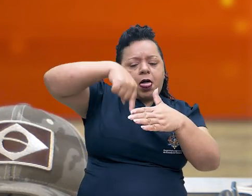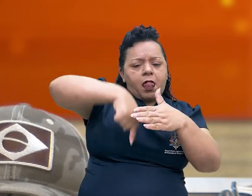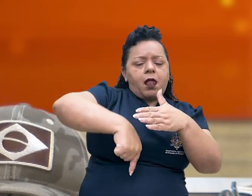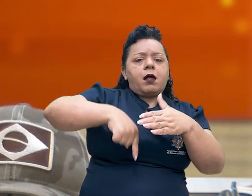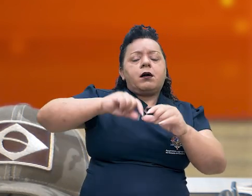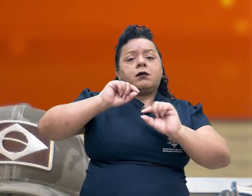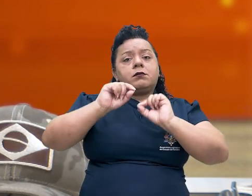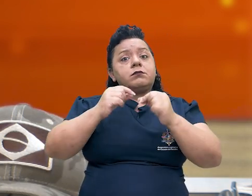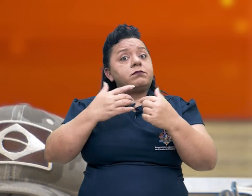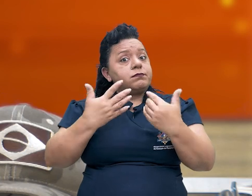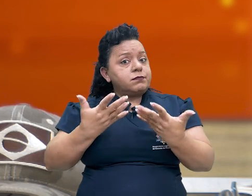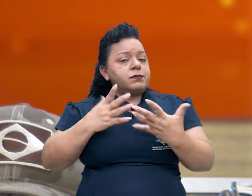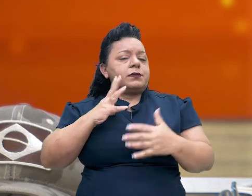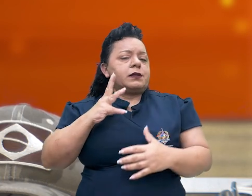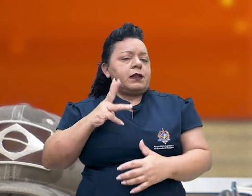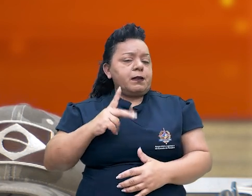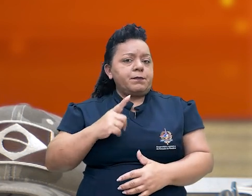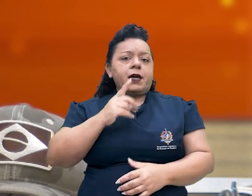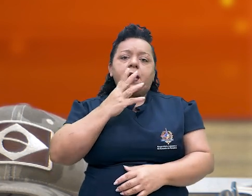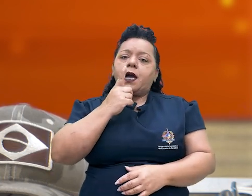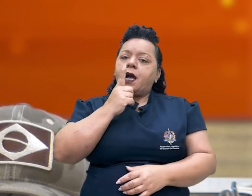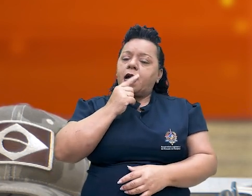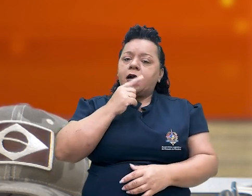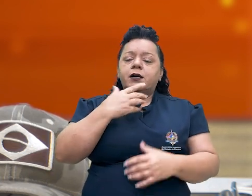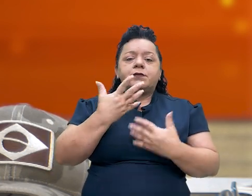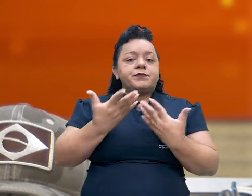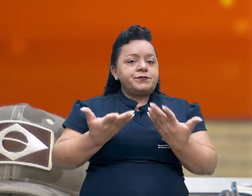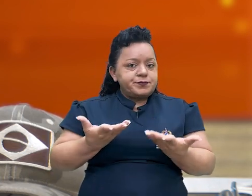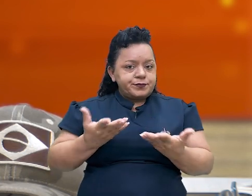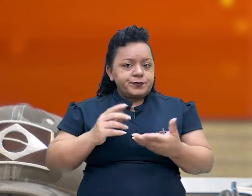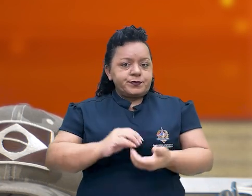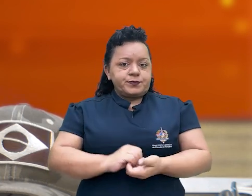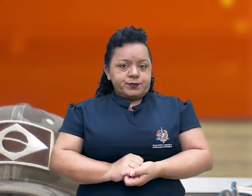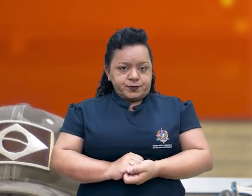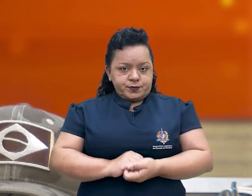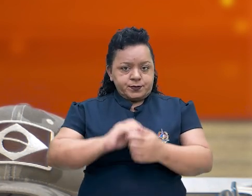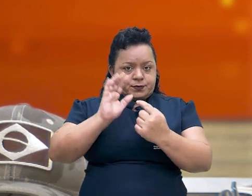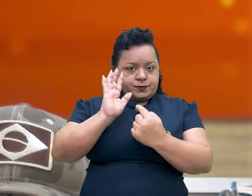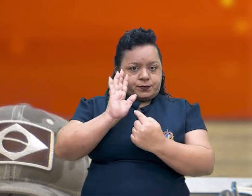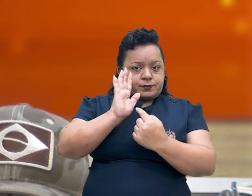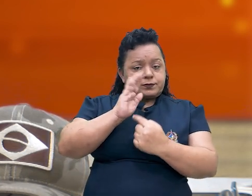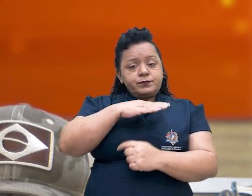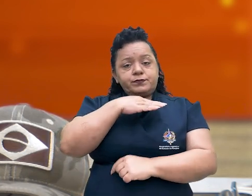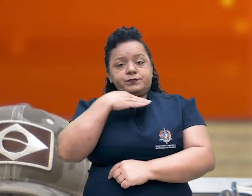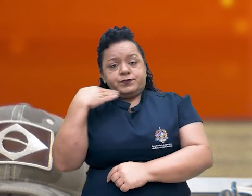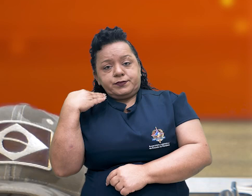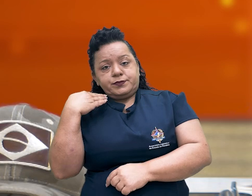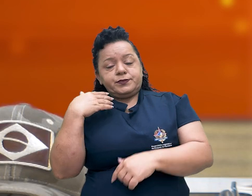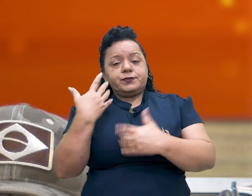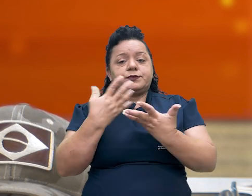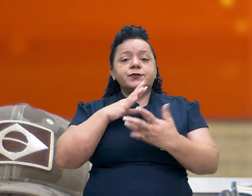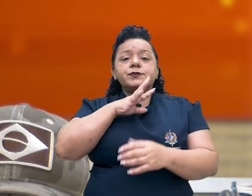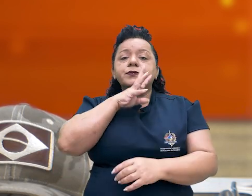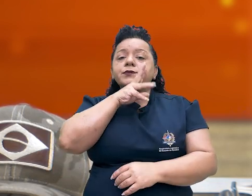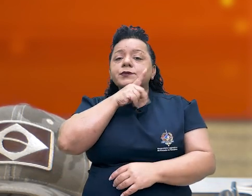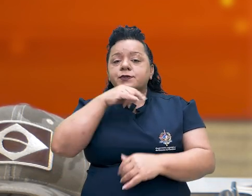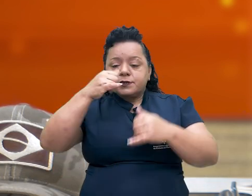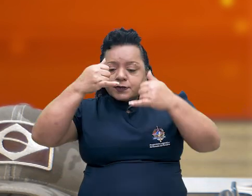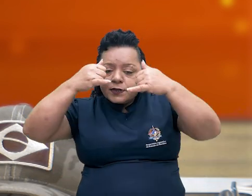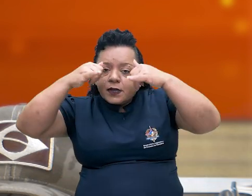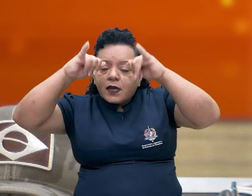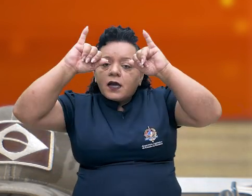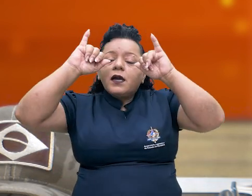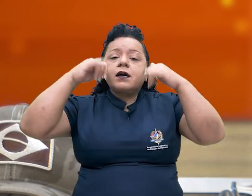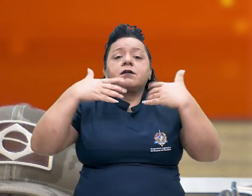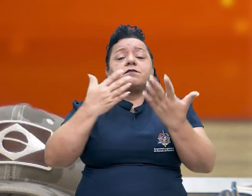o solo freático fica baixo então a tendência que que água fo aí que vem aquelas situações eh morte de animais de